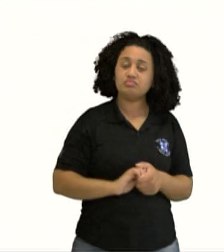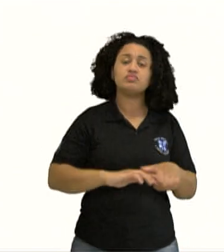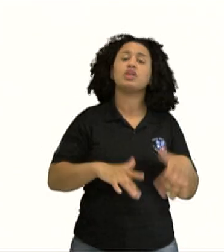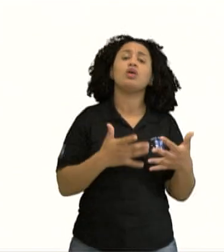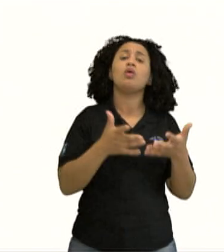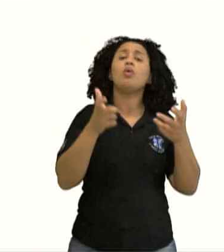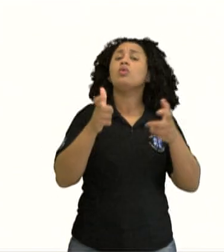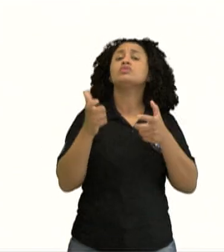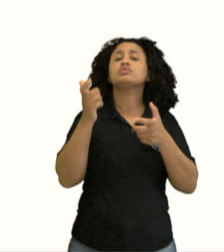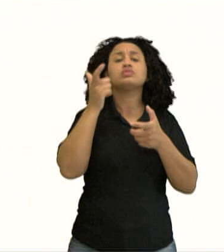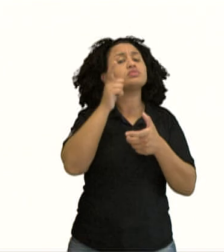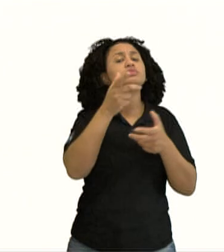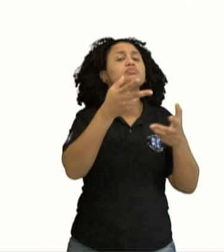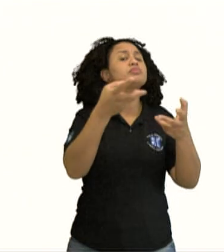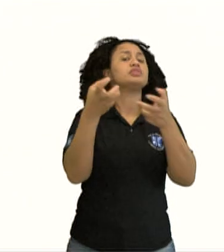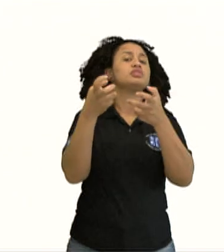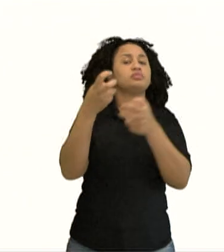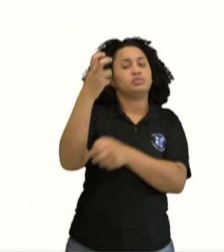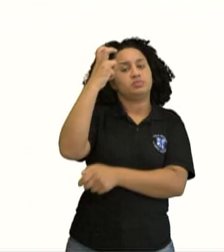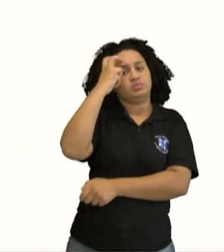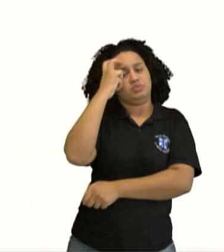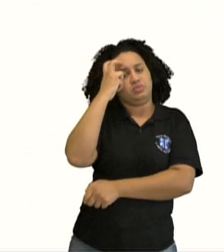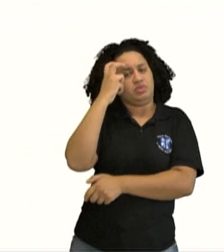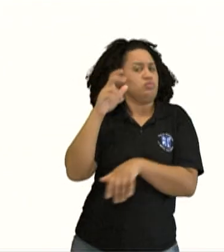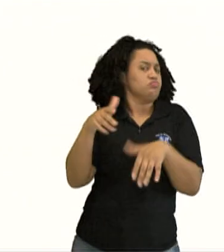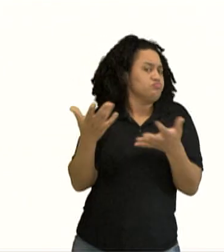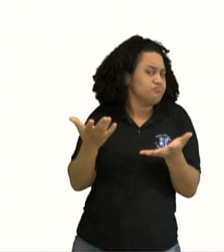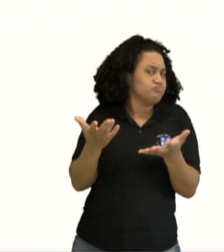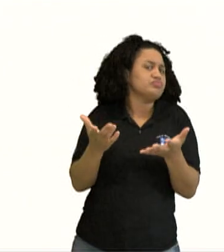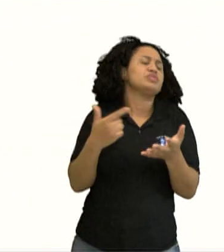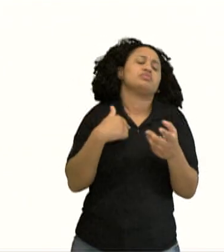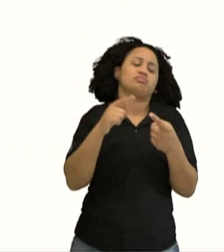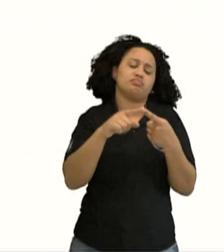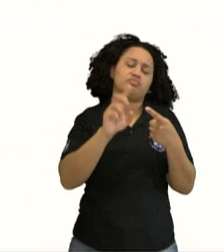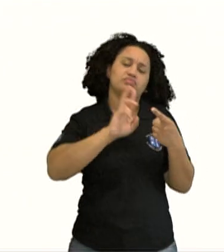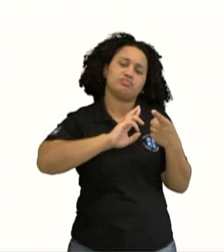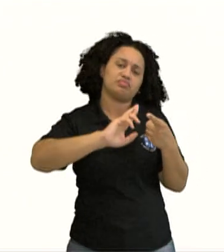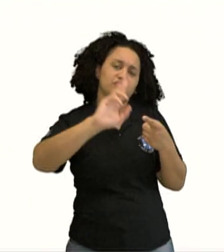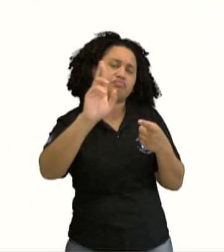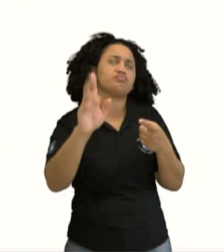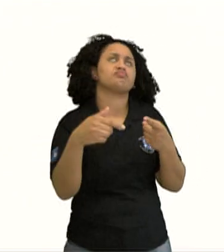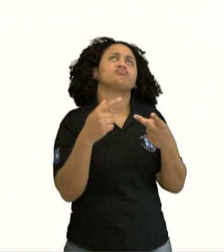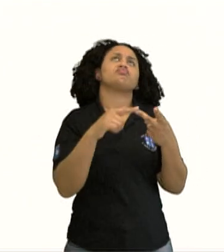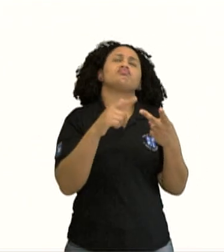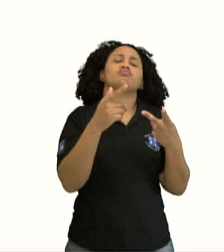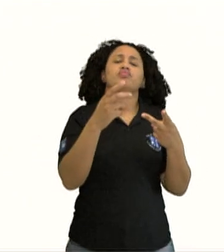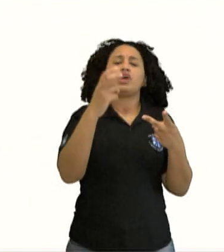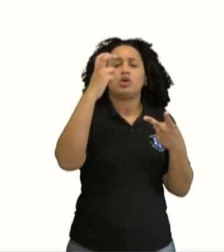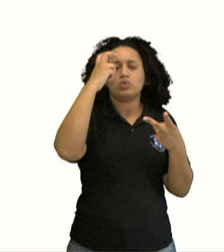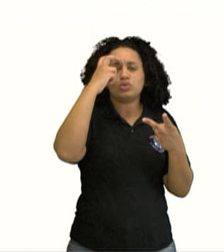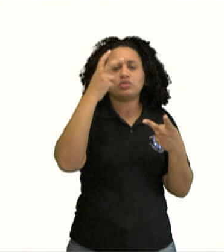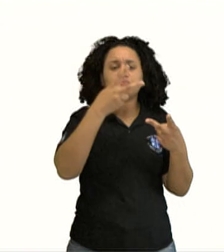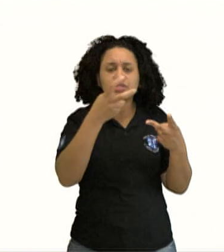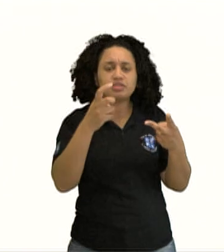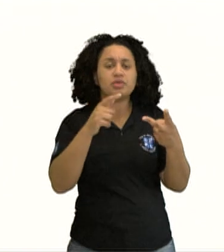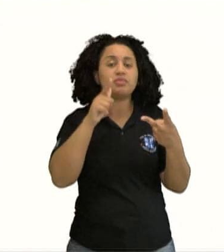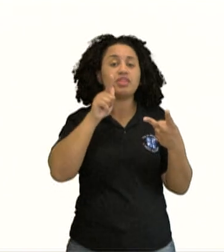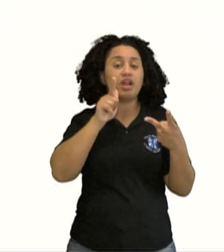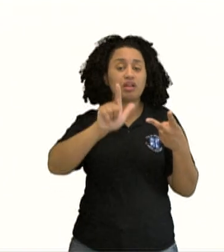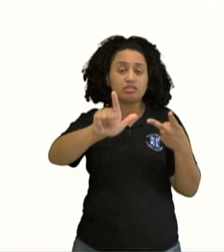assim dizer, a cultura? A gente vê a cultura na religião, a gente vê a cultura na